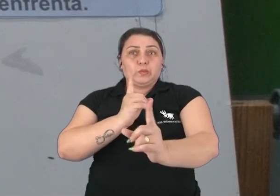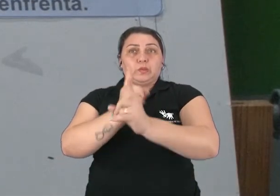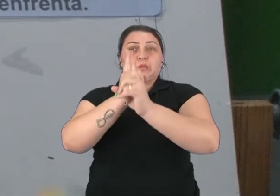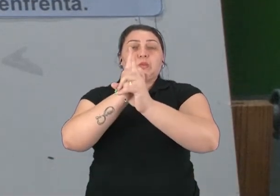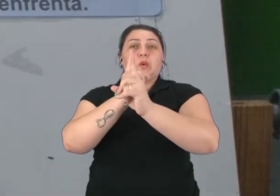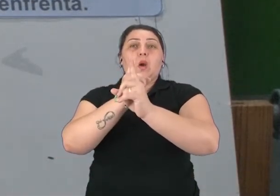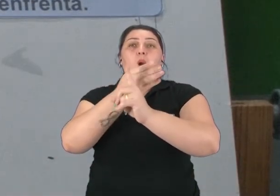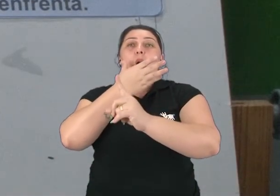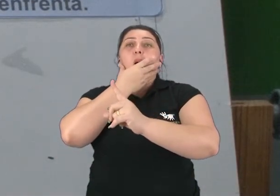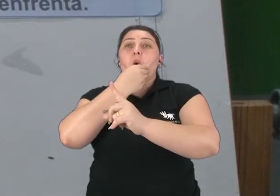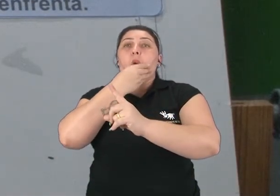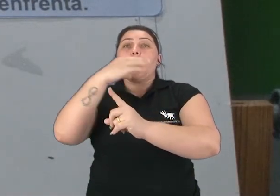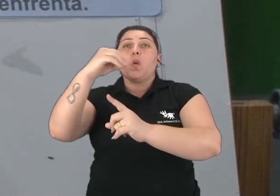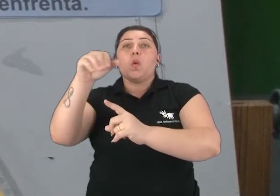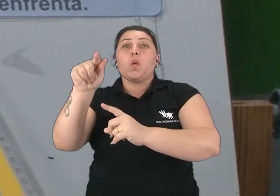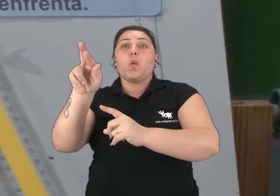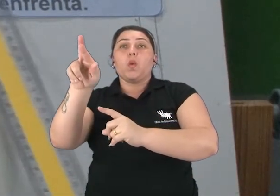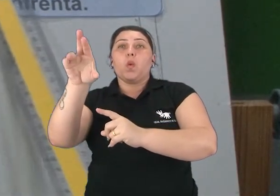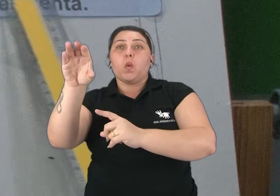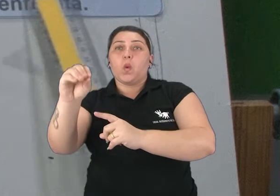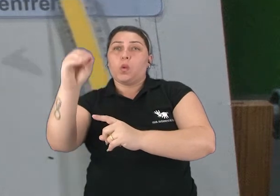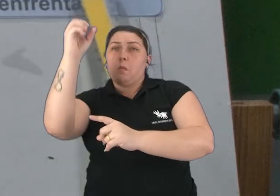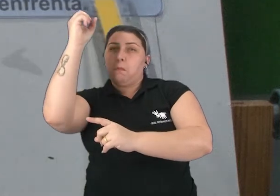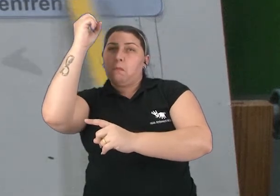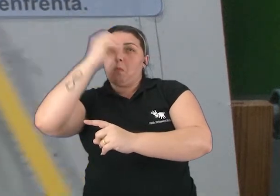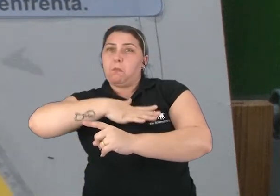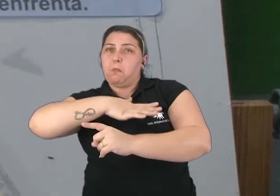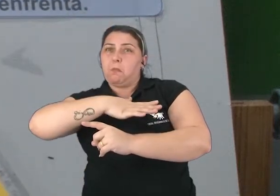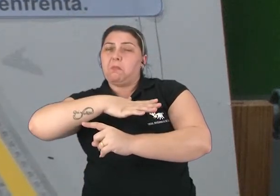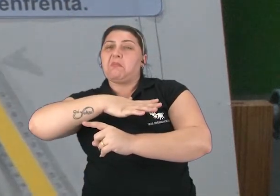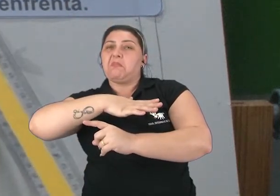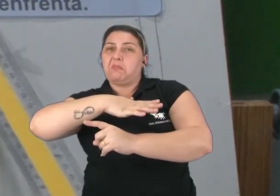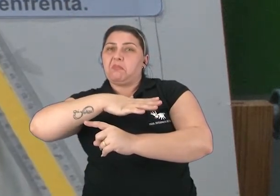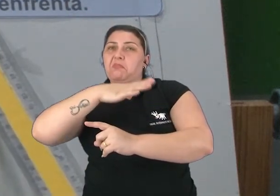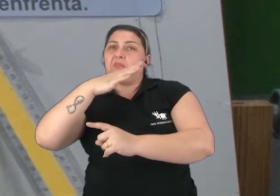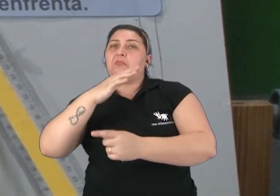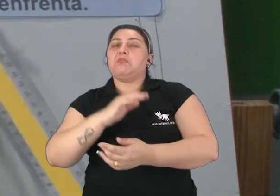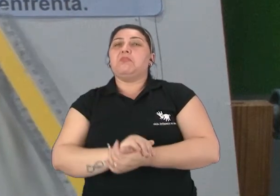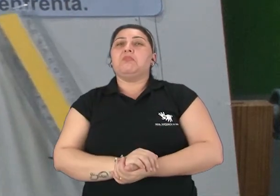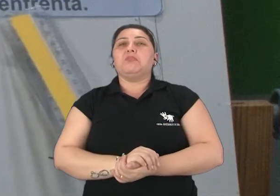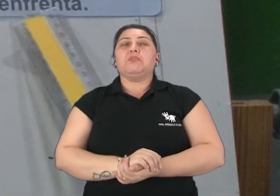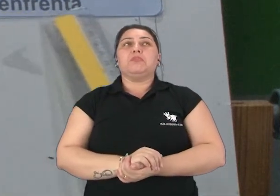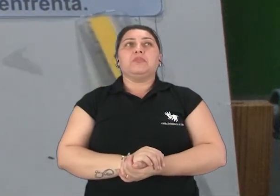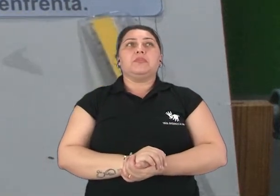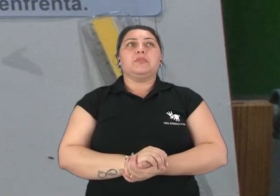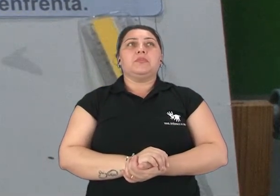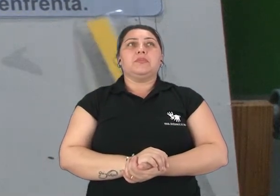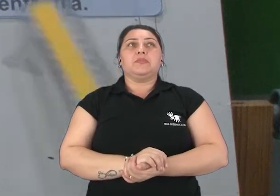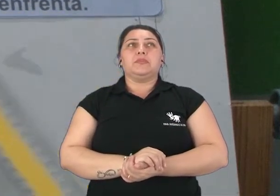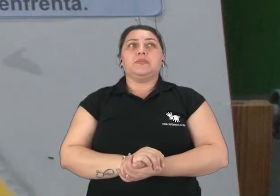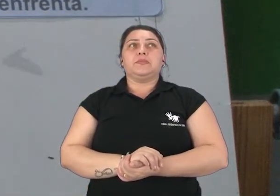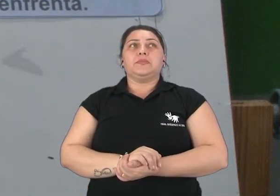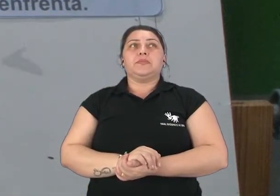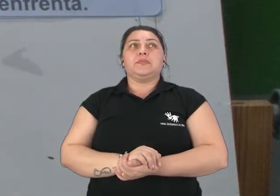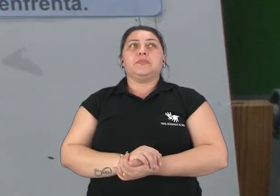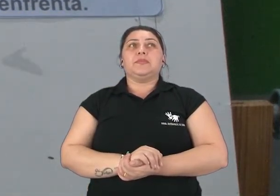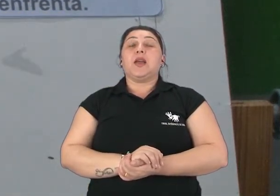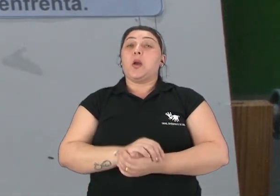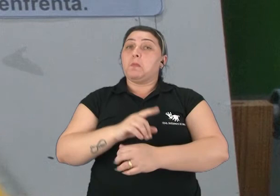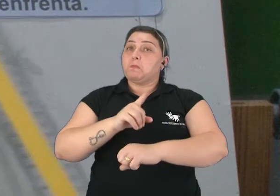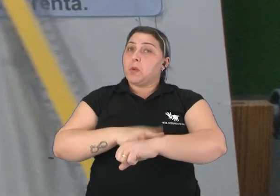e o gato ele se depara com um poderoso E maldoso ogro e o enfrenta